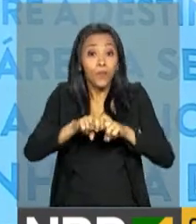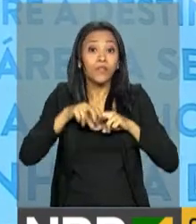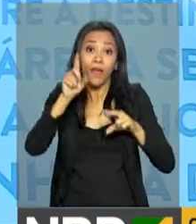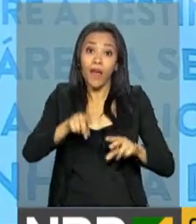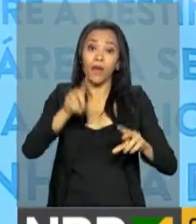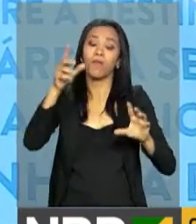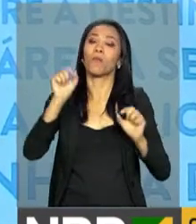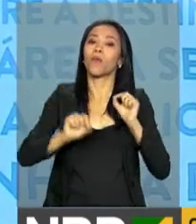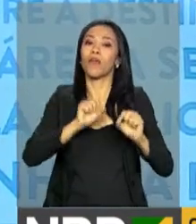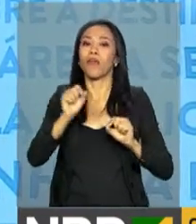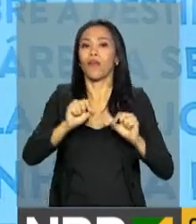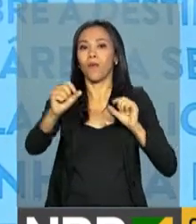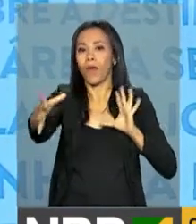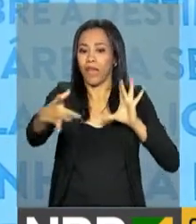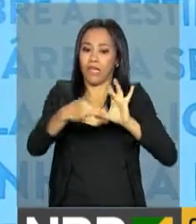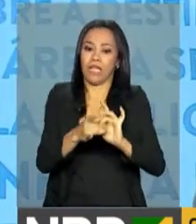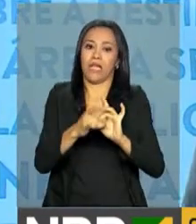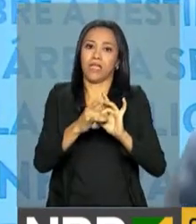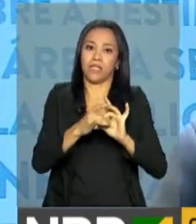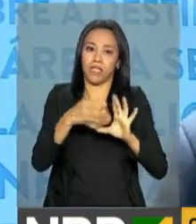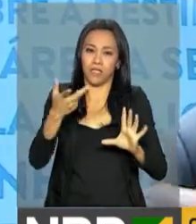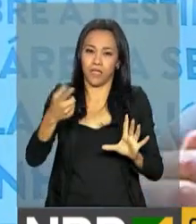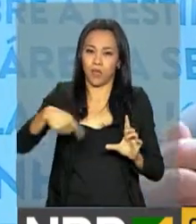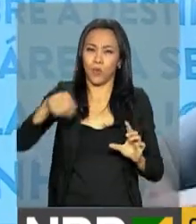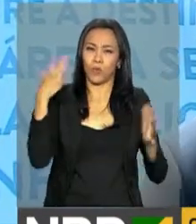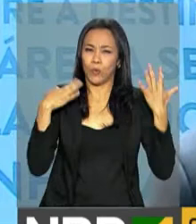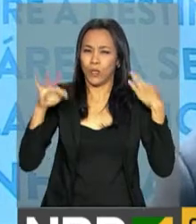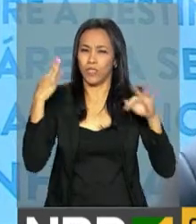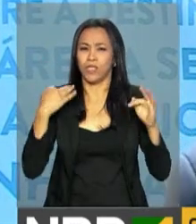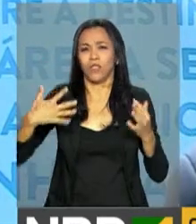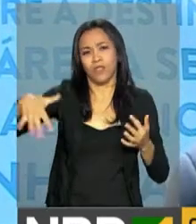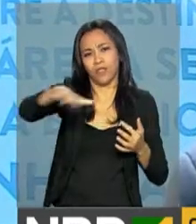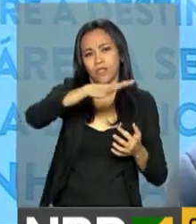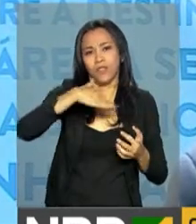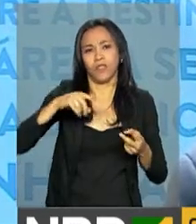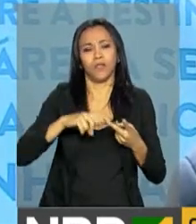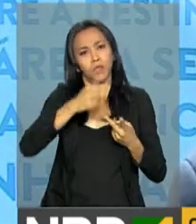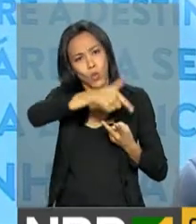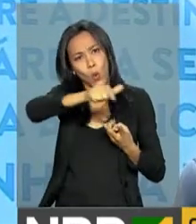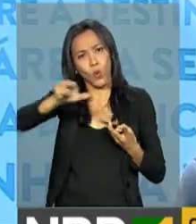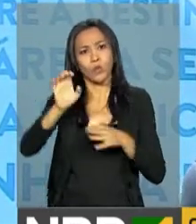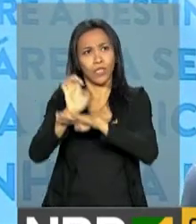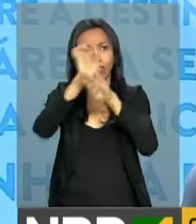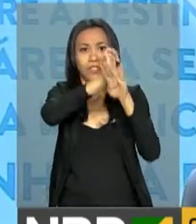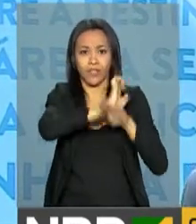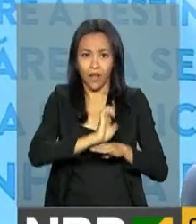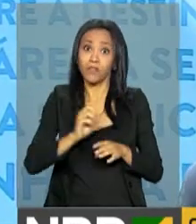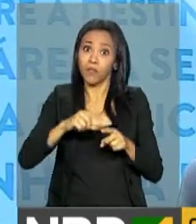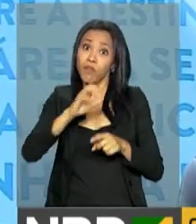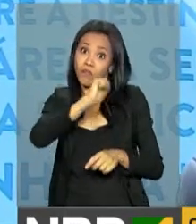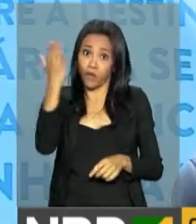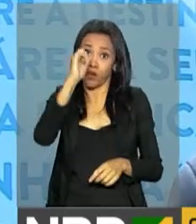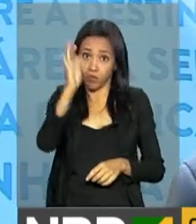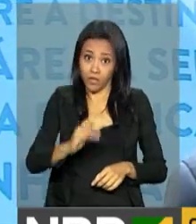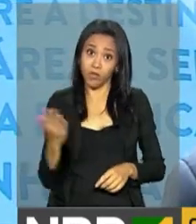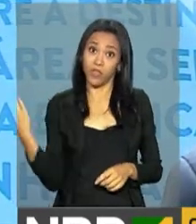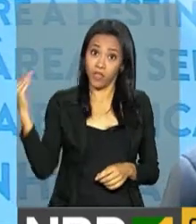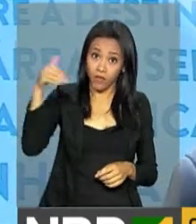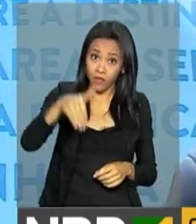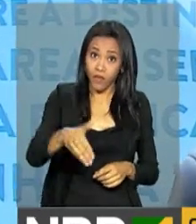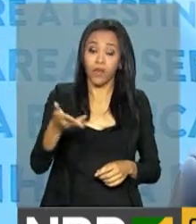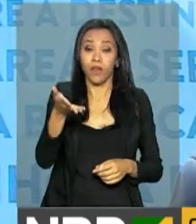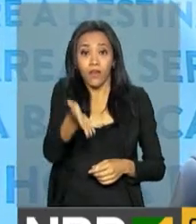religação dos cidadãos e turistas do cidadão do paraná e outros estados e até estrangeiros que vêm